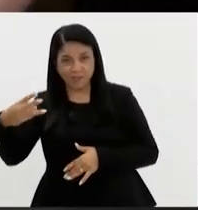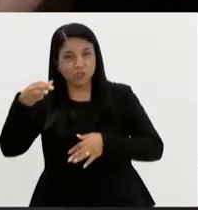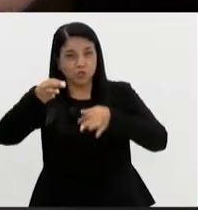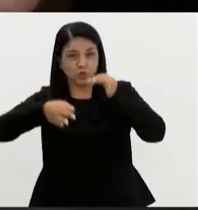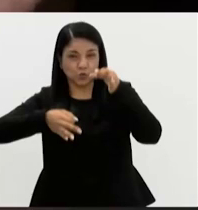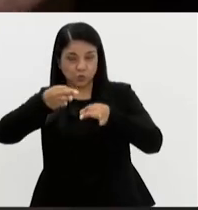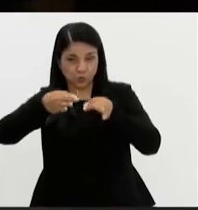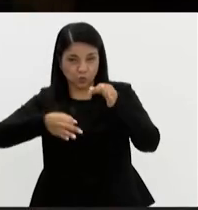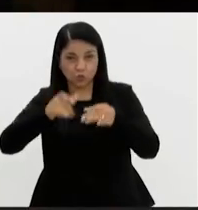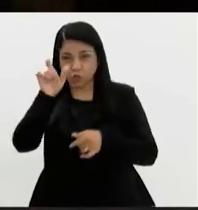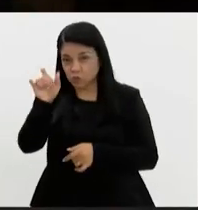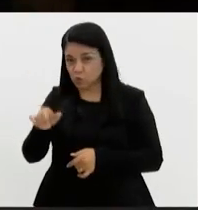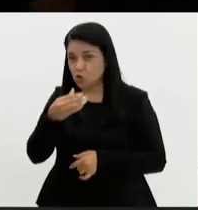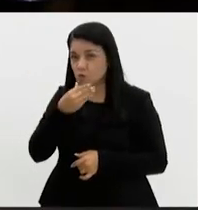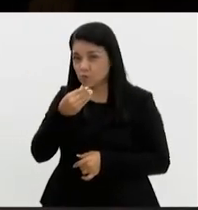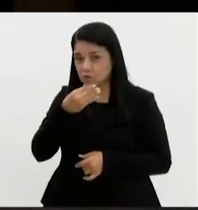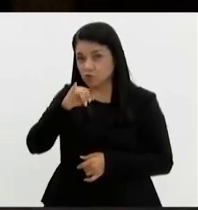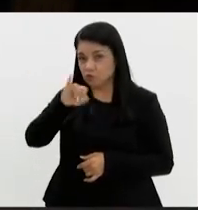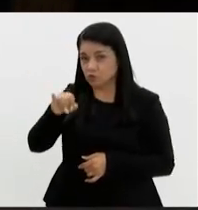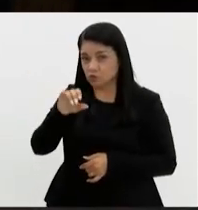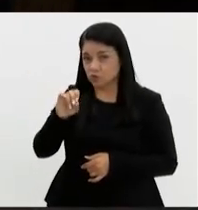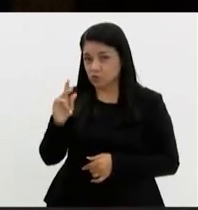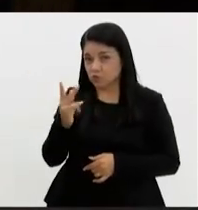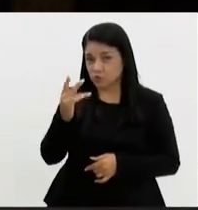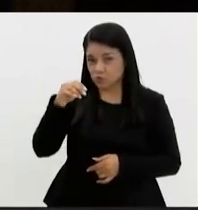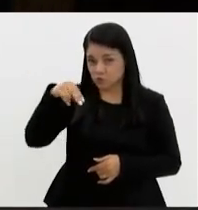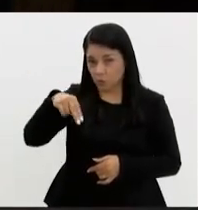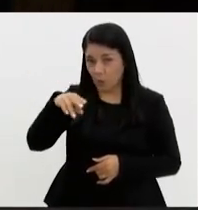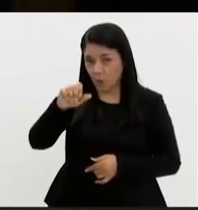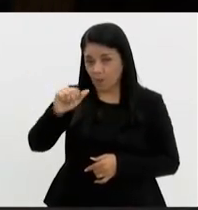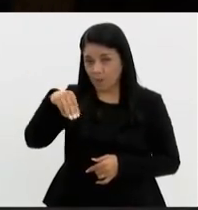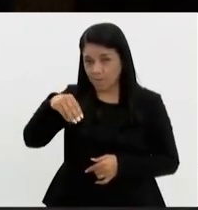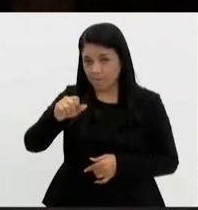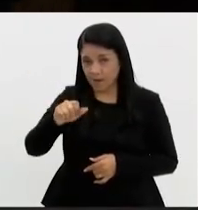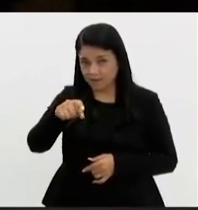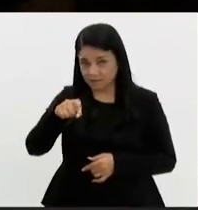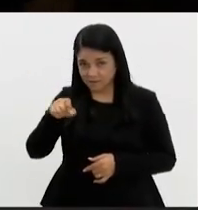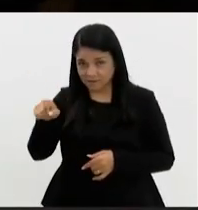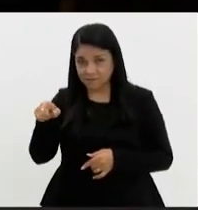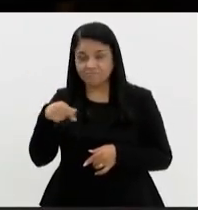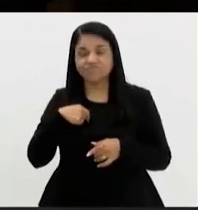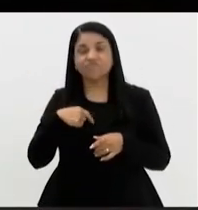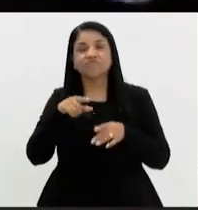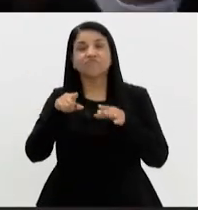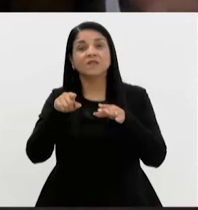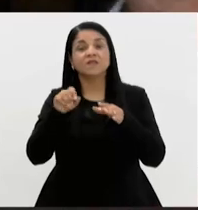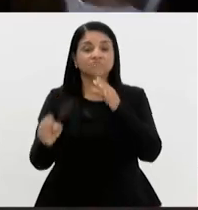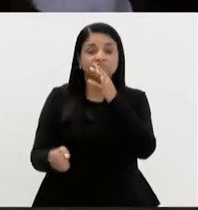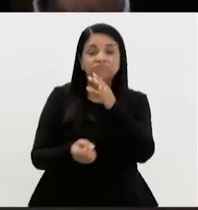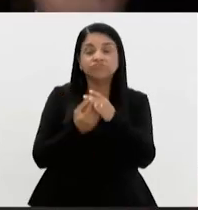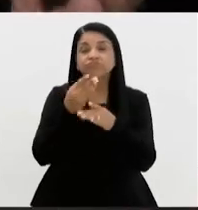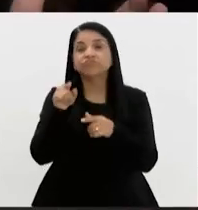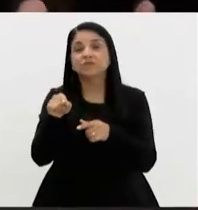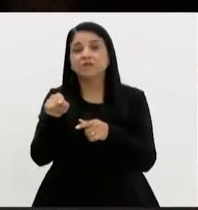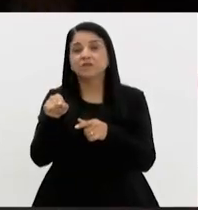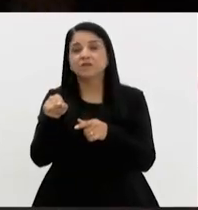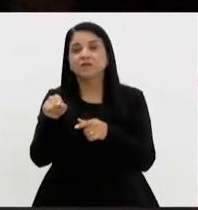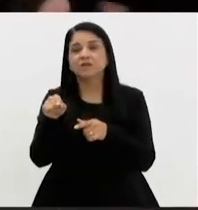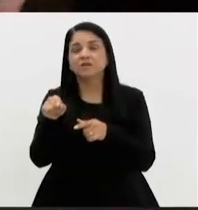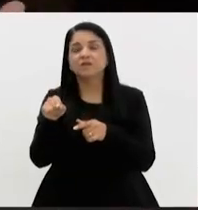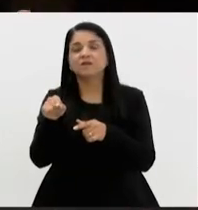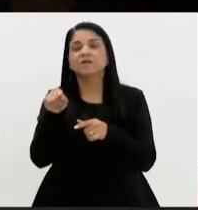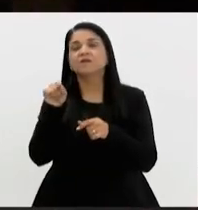John Marshall que estabeleceu a o controle de constitucionalidade difuso que eles chamam lá de judicial